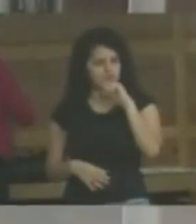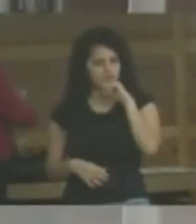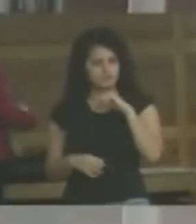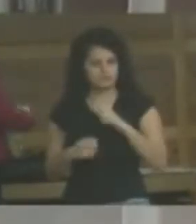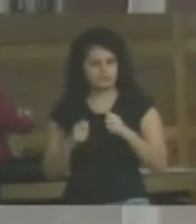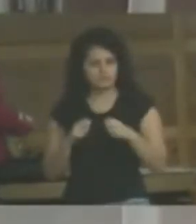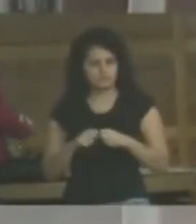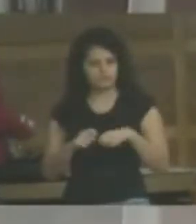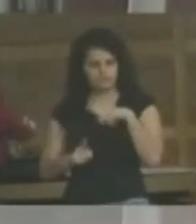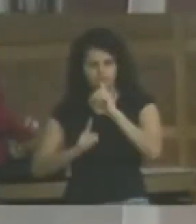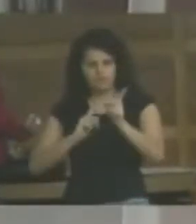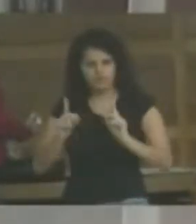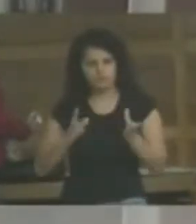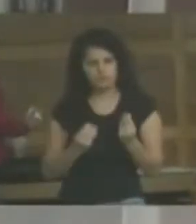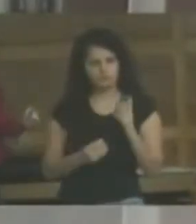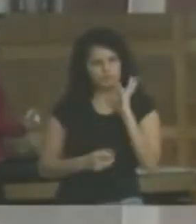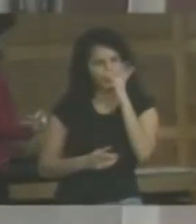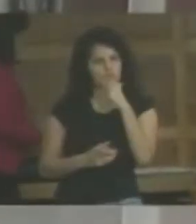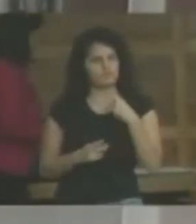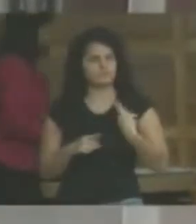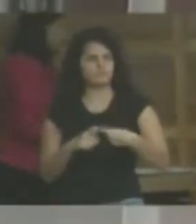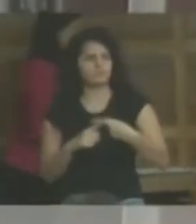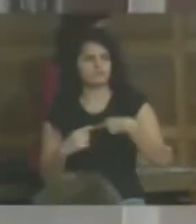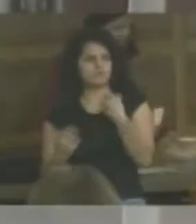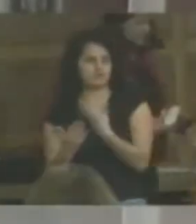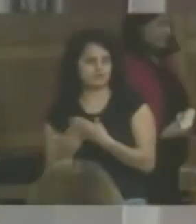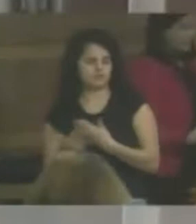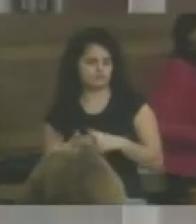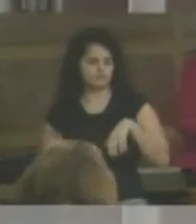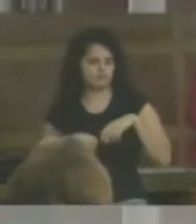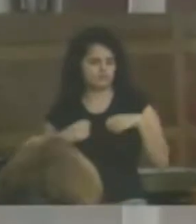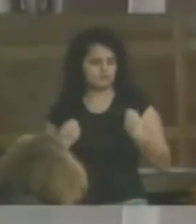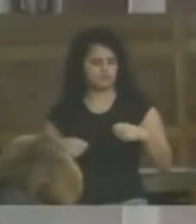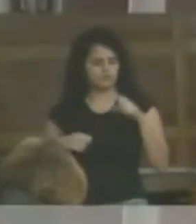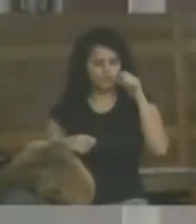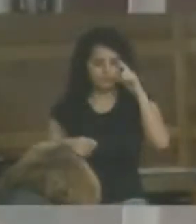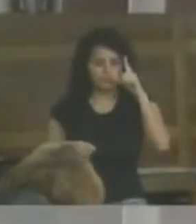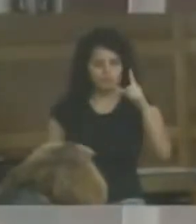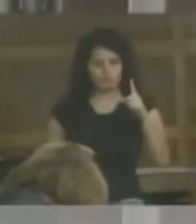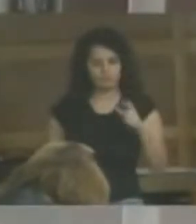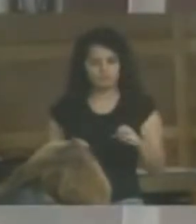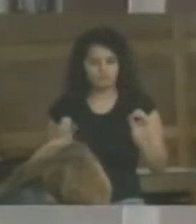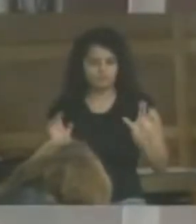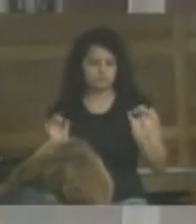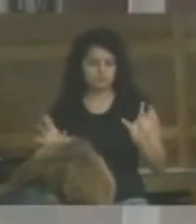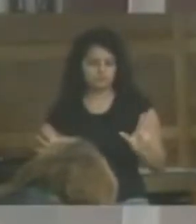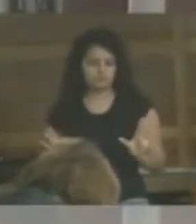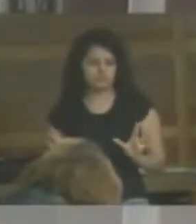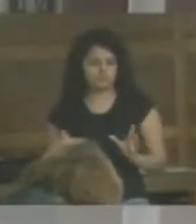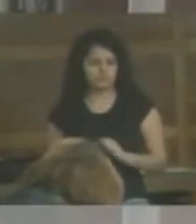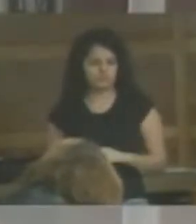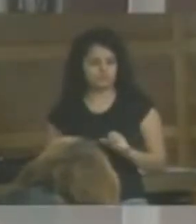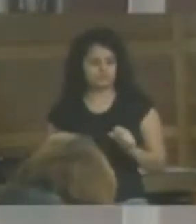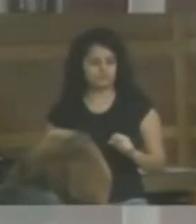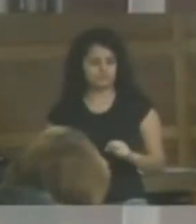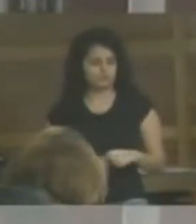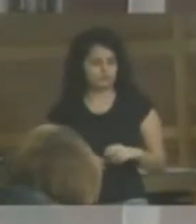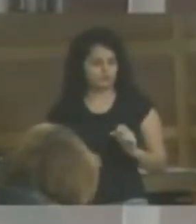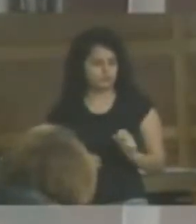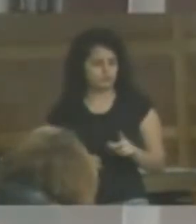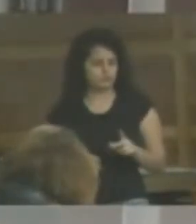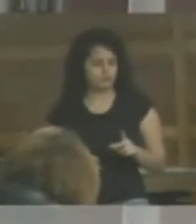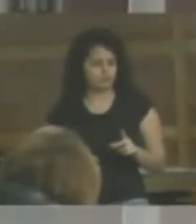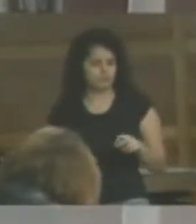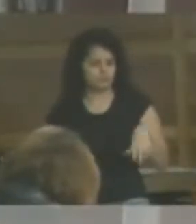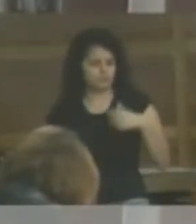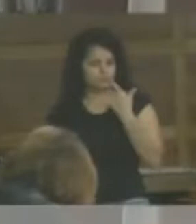explanação muito bonita, porque a educação ela tem que ter um olhar todo especial. A única chance de você melhorar de vida é